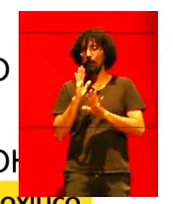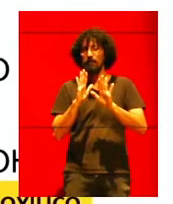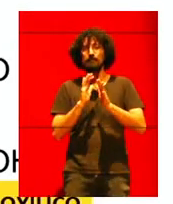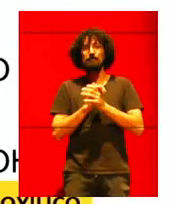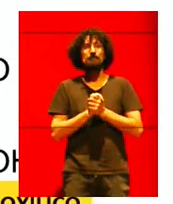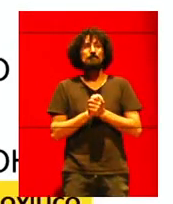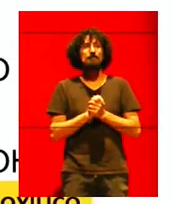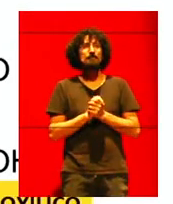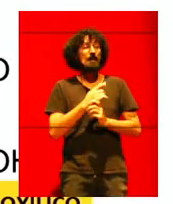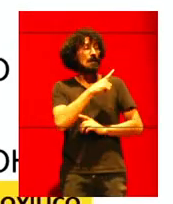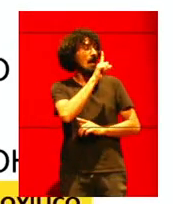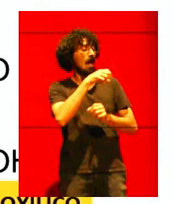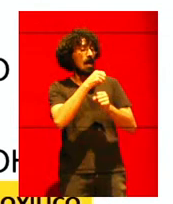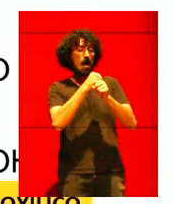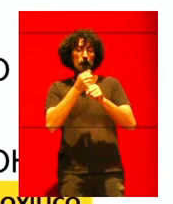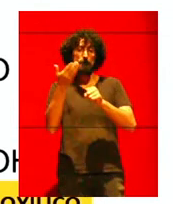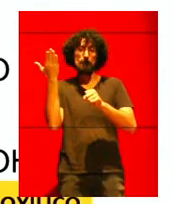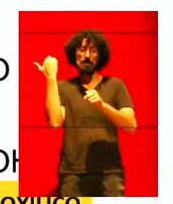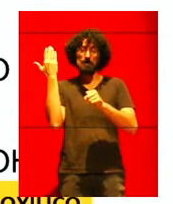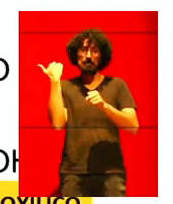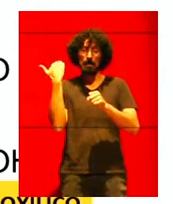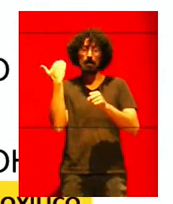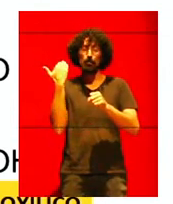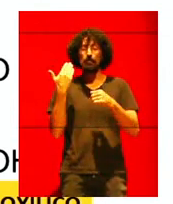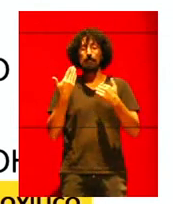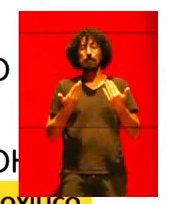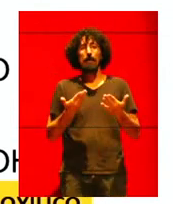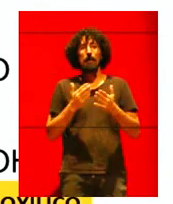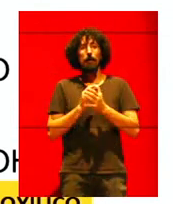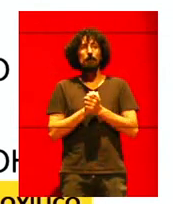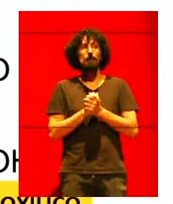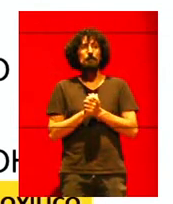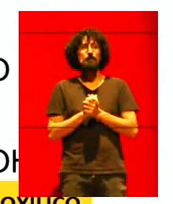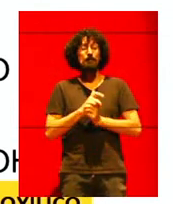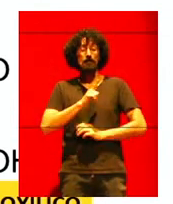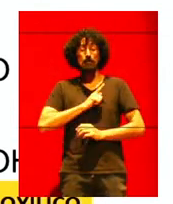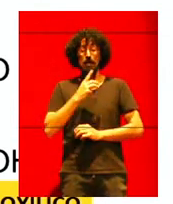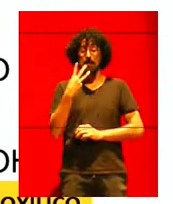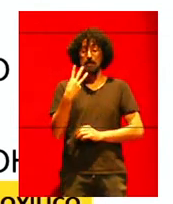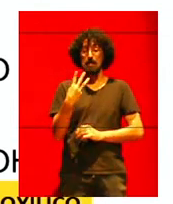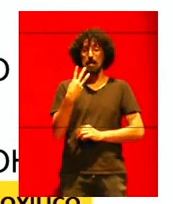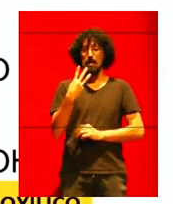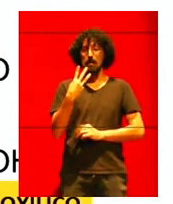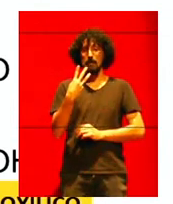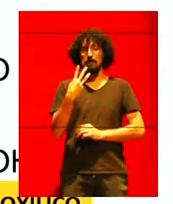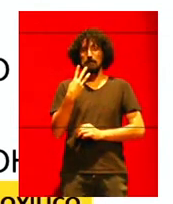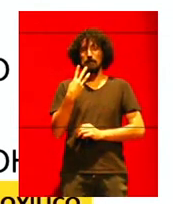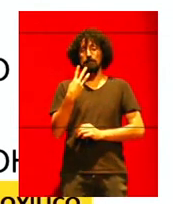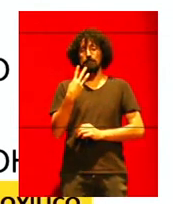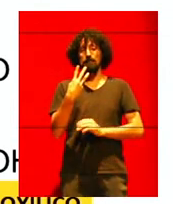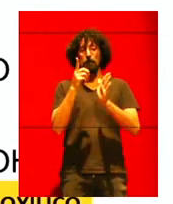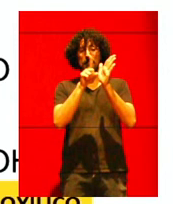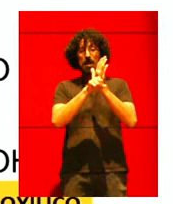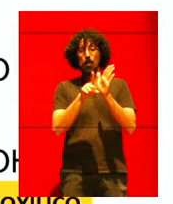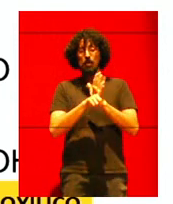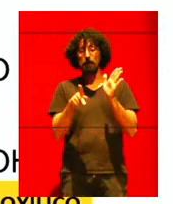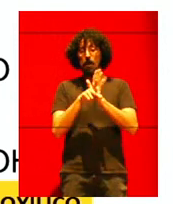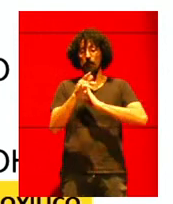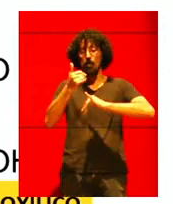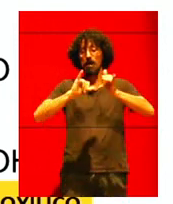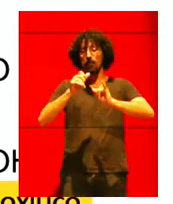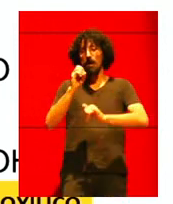veio ano passado, e só para dizer para vocês, ano passado veio 3 questões de orgânica, tá? Então, todo